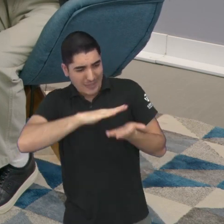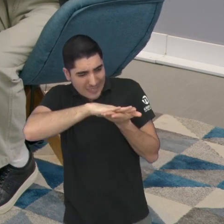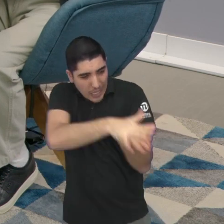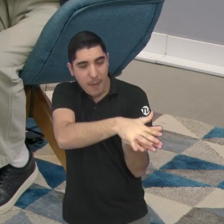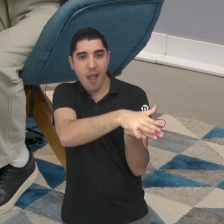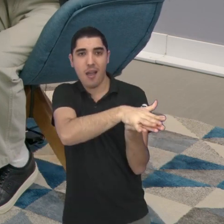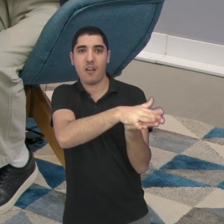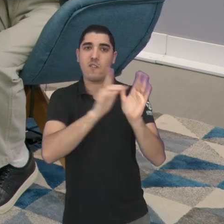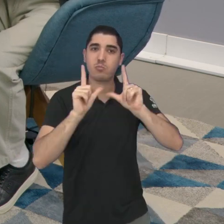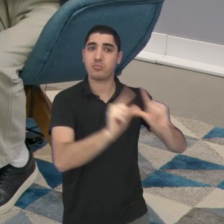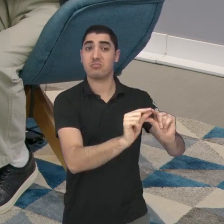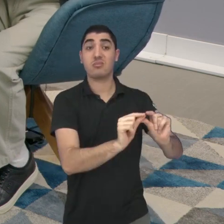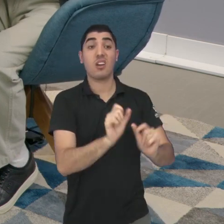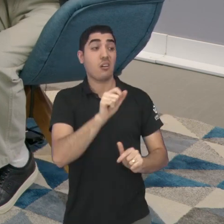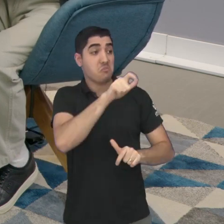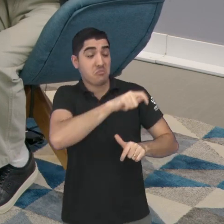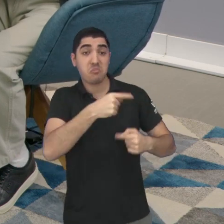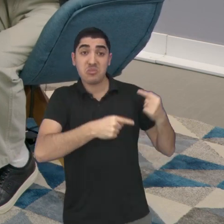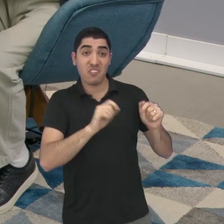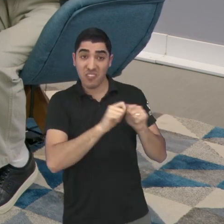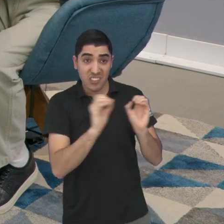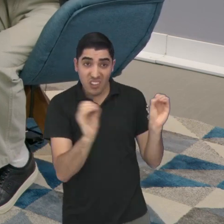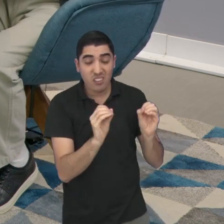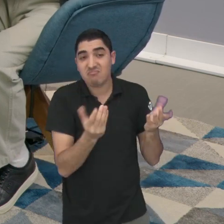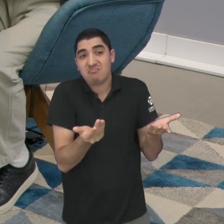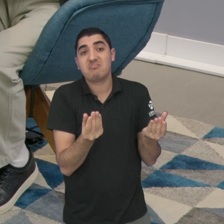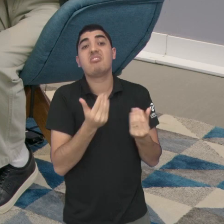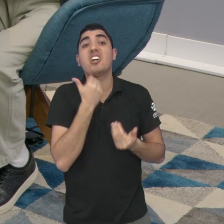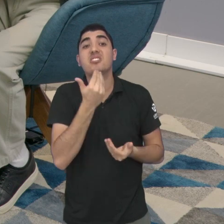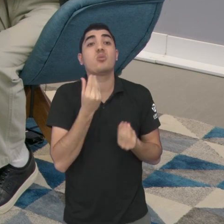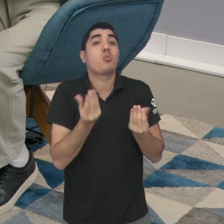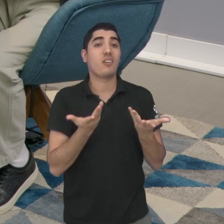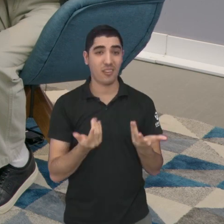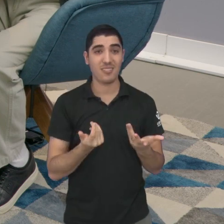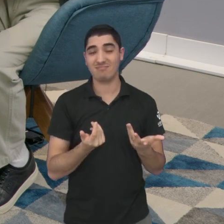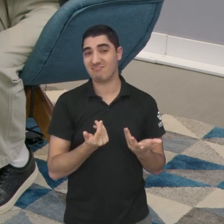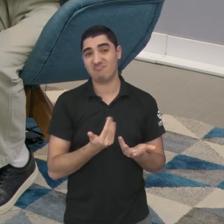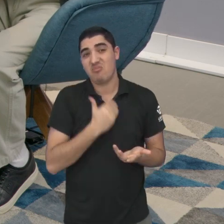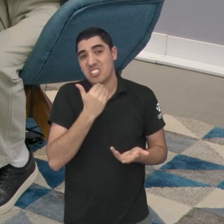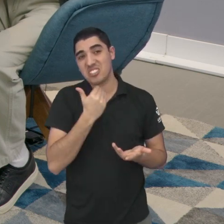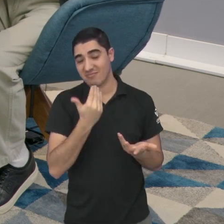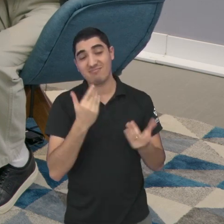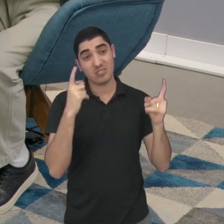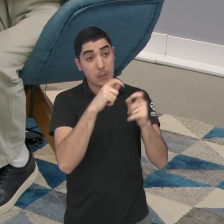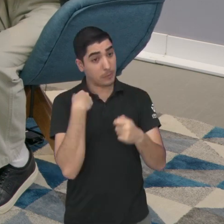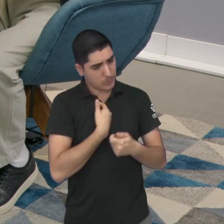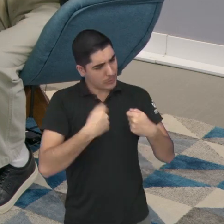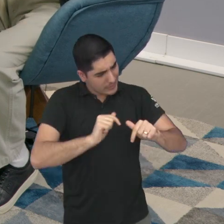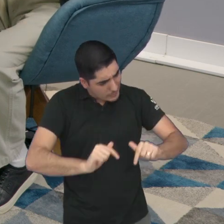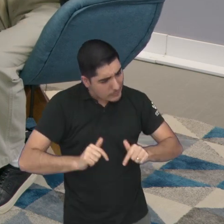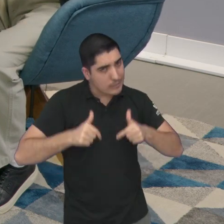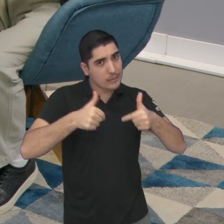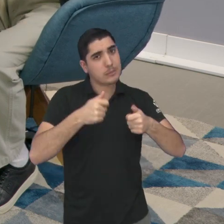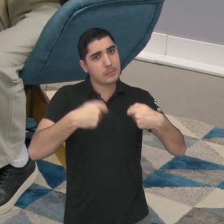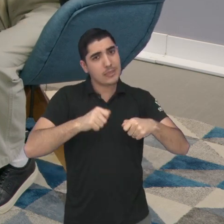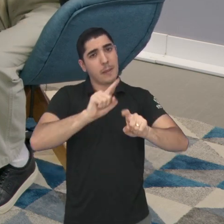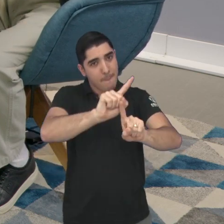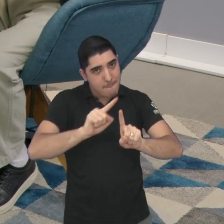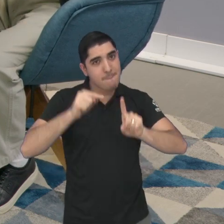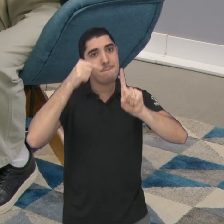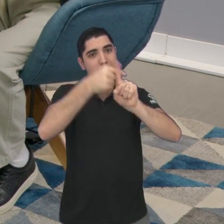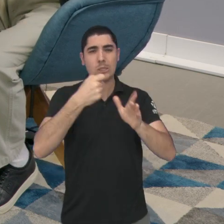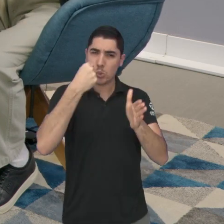Essa lealdade cega a políticos não faz o menor sentido, né? Tem que trazer proposta, tem que mostrar serviço. Perfeito. Então acho que nós temos cada vez